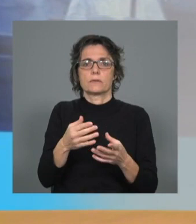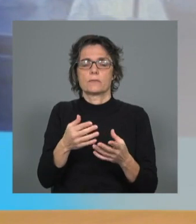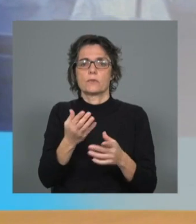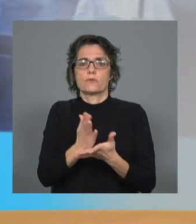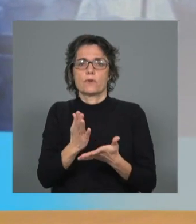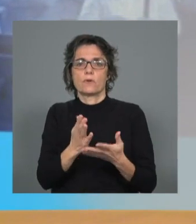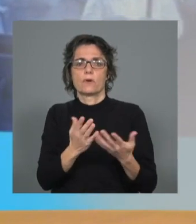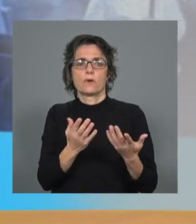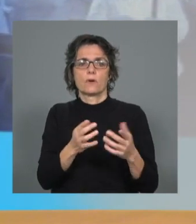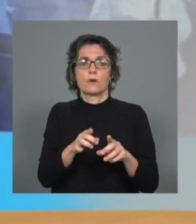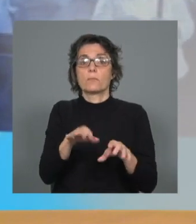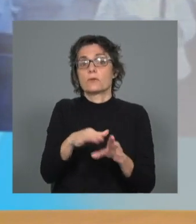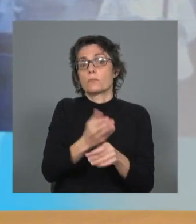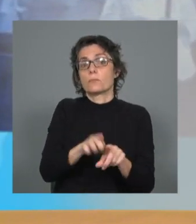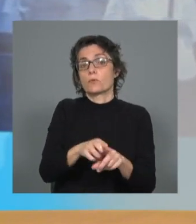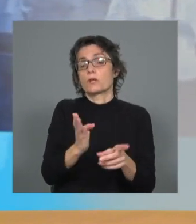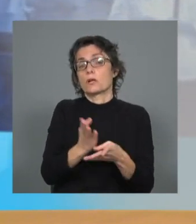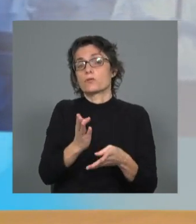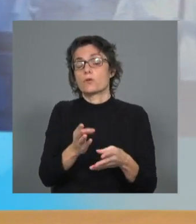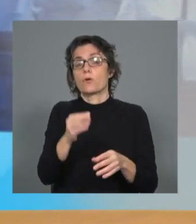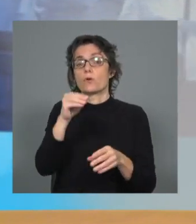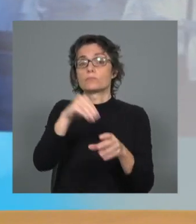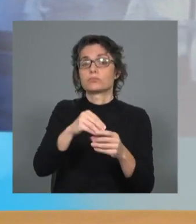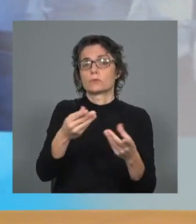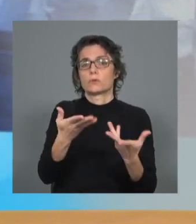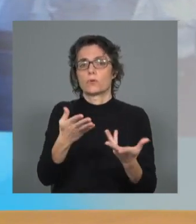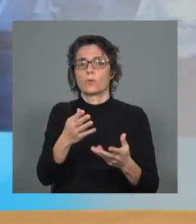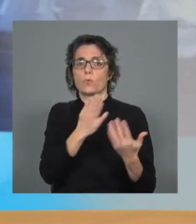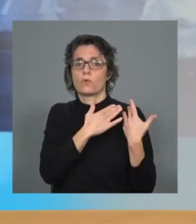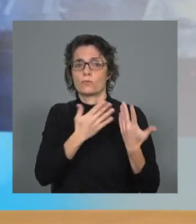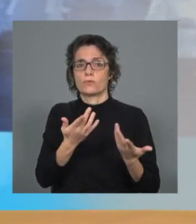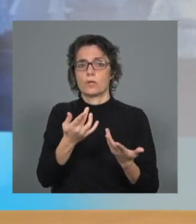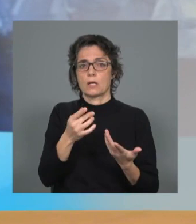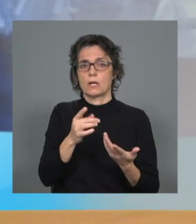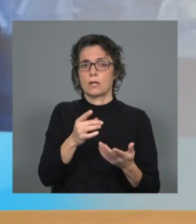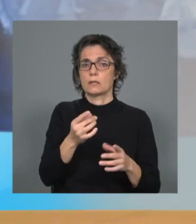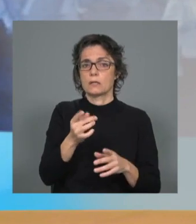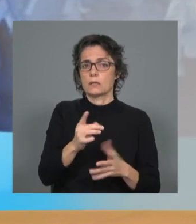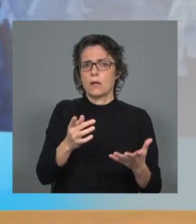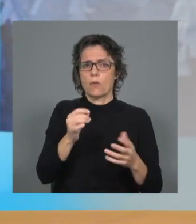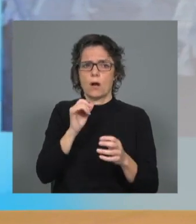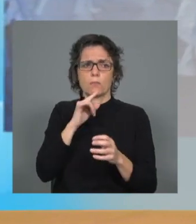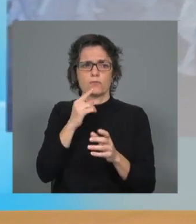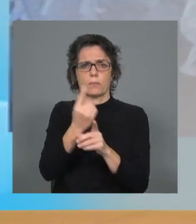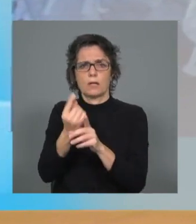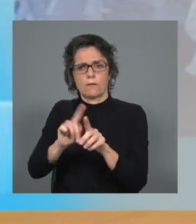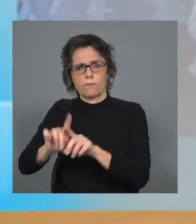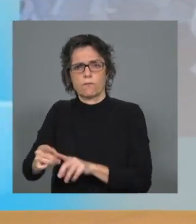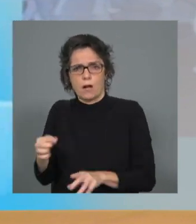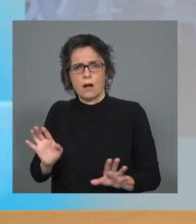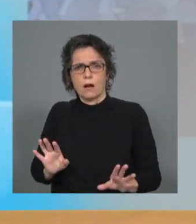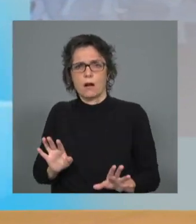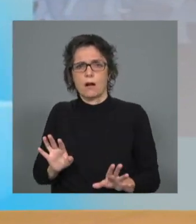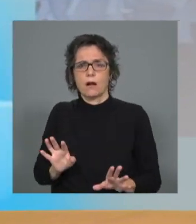políticos, nem no momento de voto, mas continuamos também aqui a apelar para que